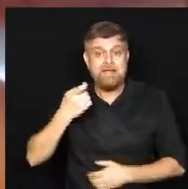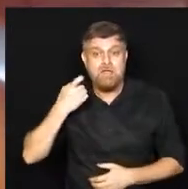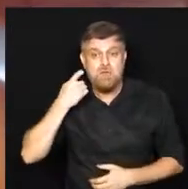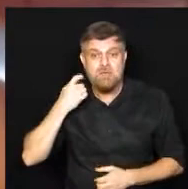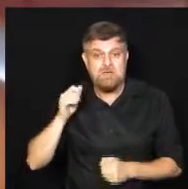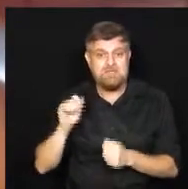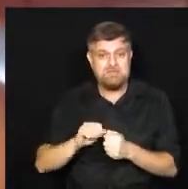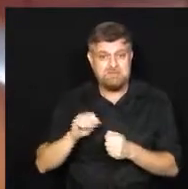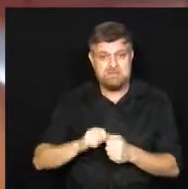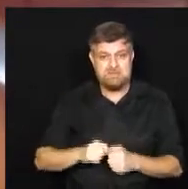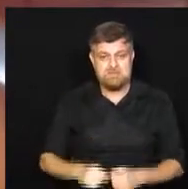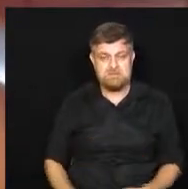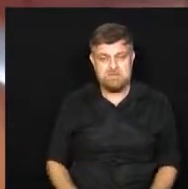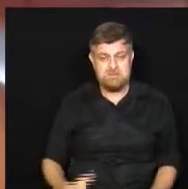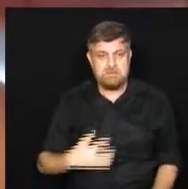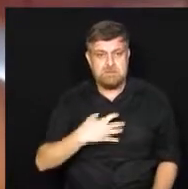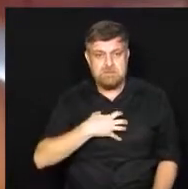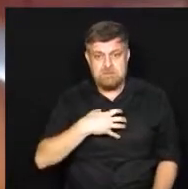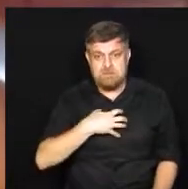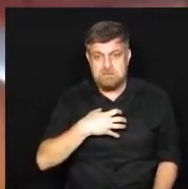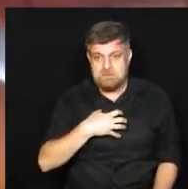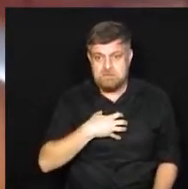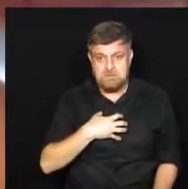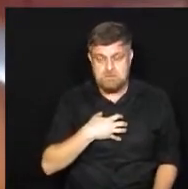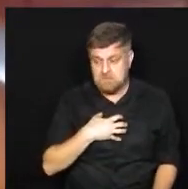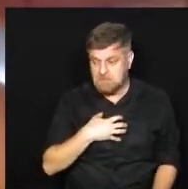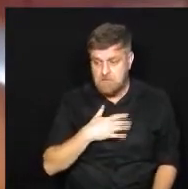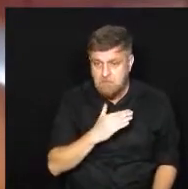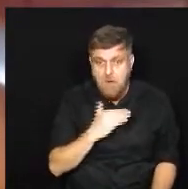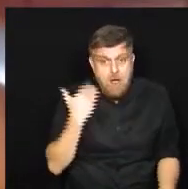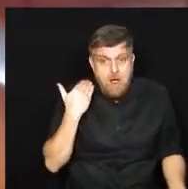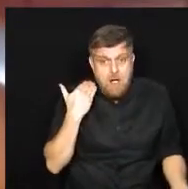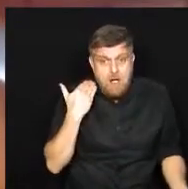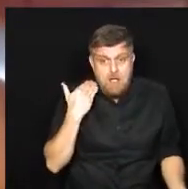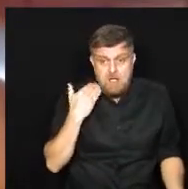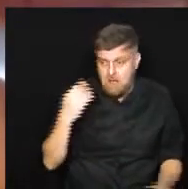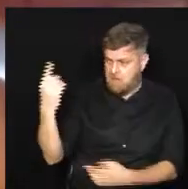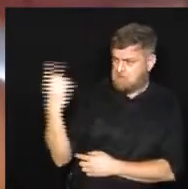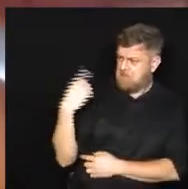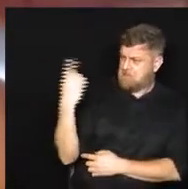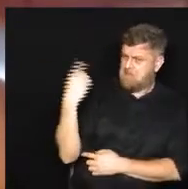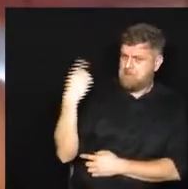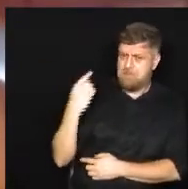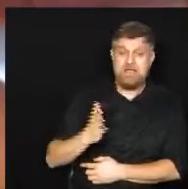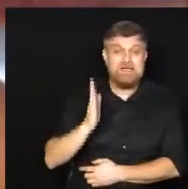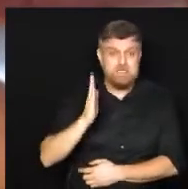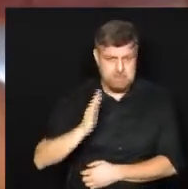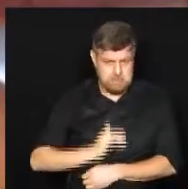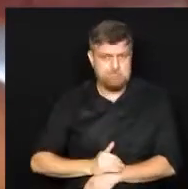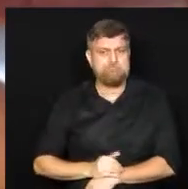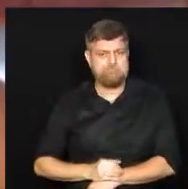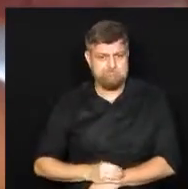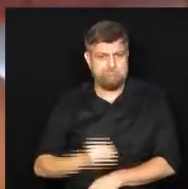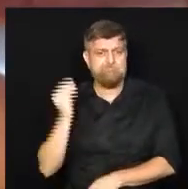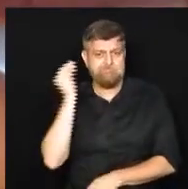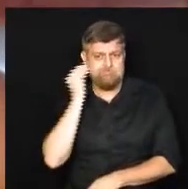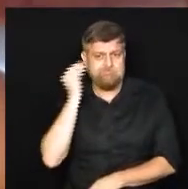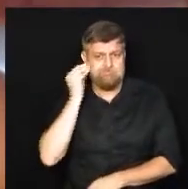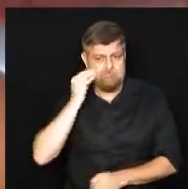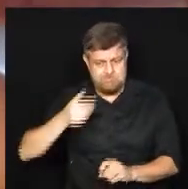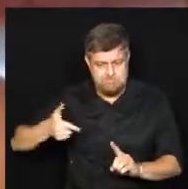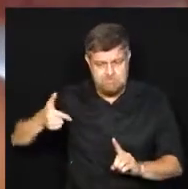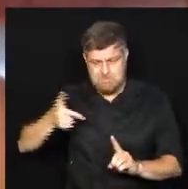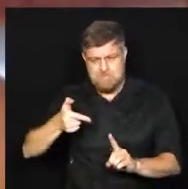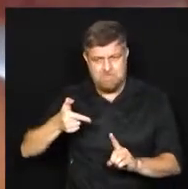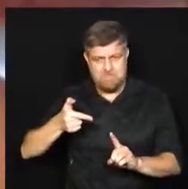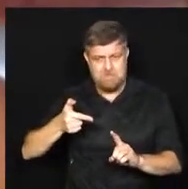em várias situações de ameaça de morte, já tinha tentado matá-la,